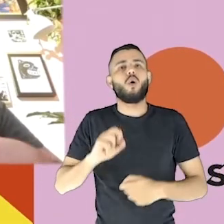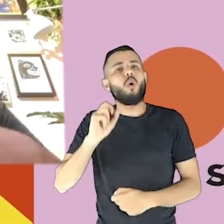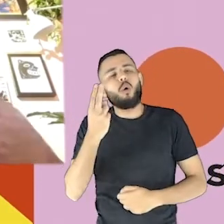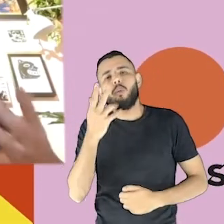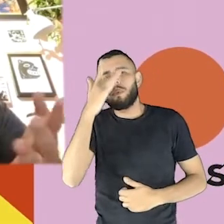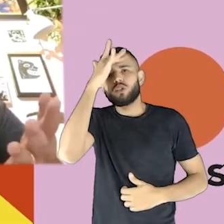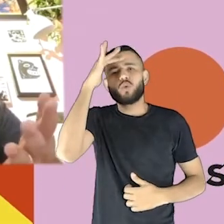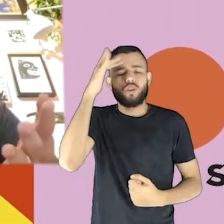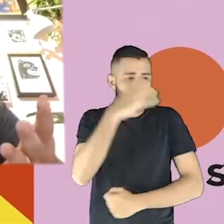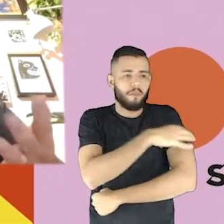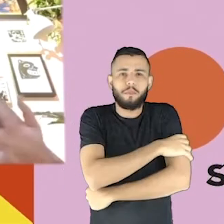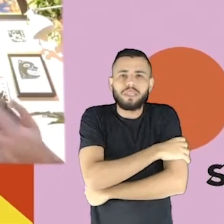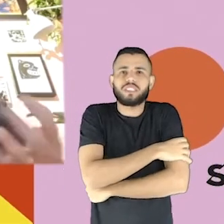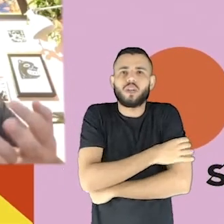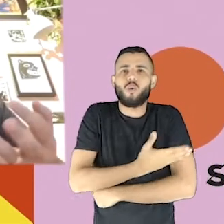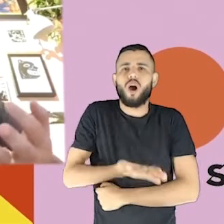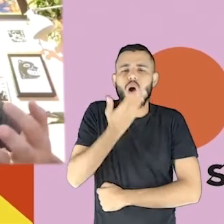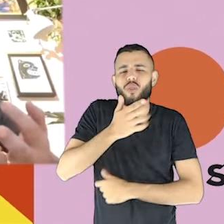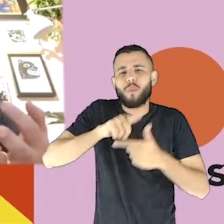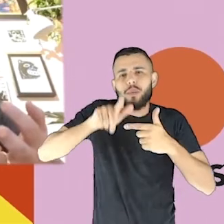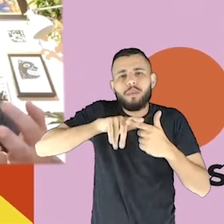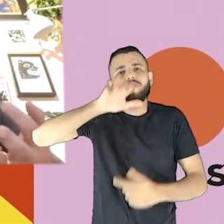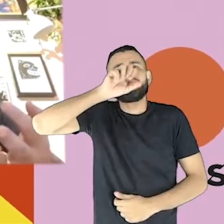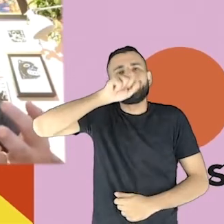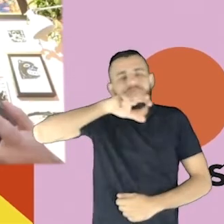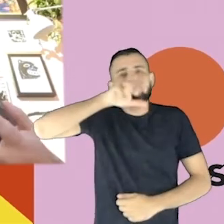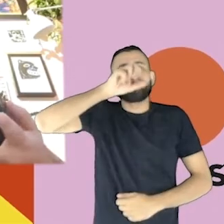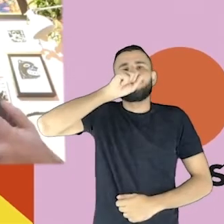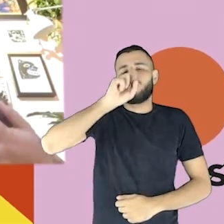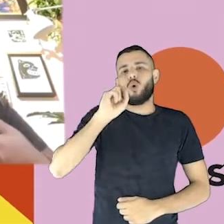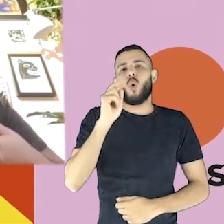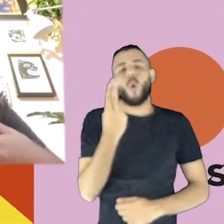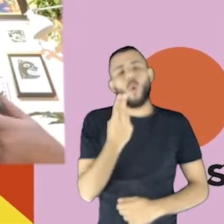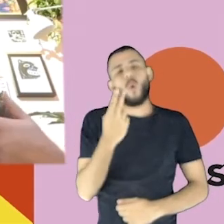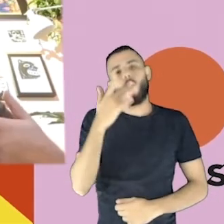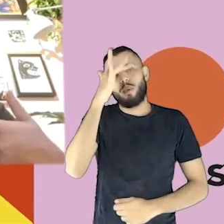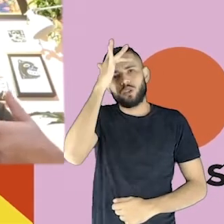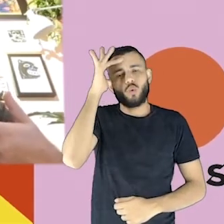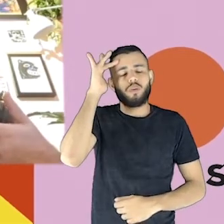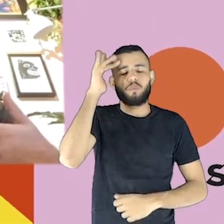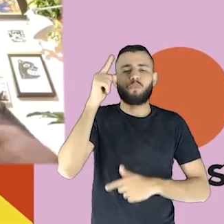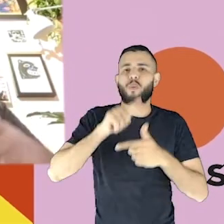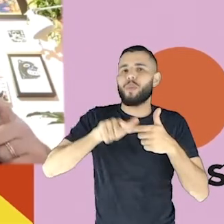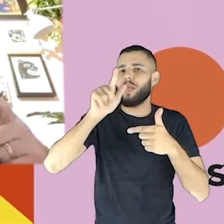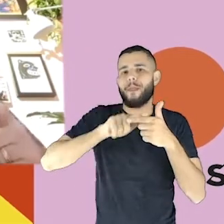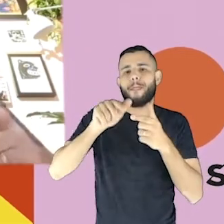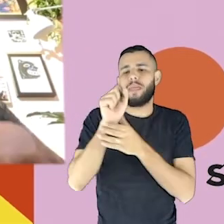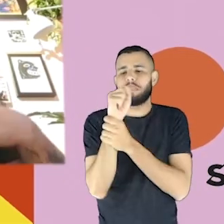ou por um problema de pressão alta, cardiorrespiratório, ou porque está saindo de um problema